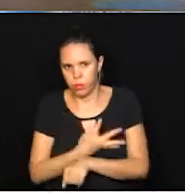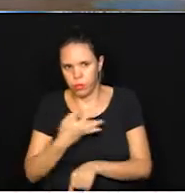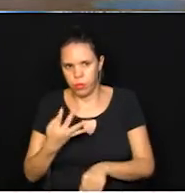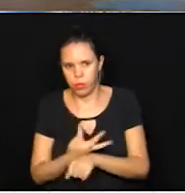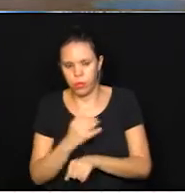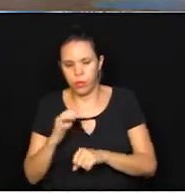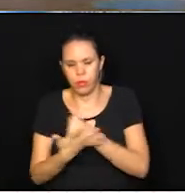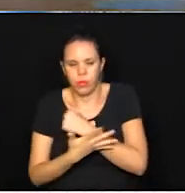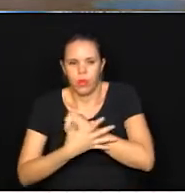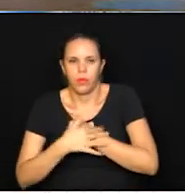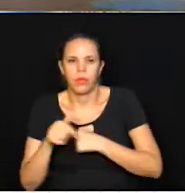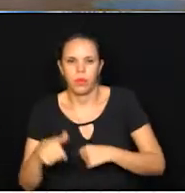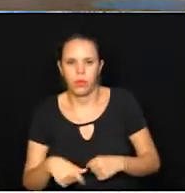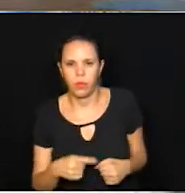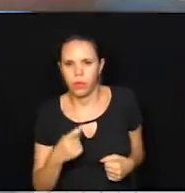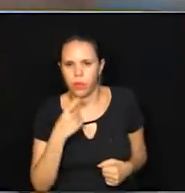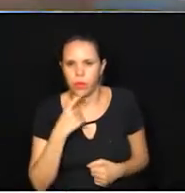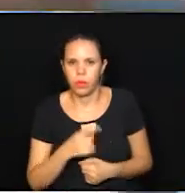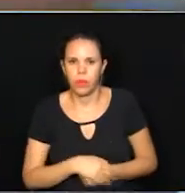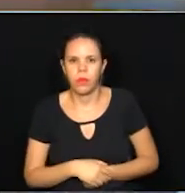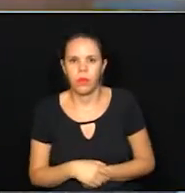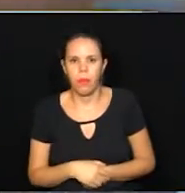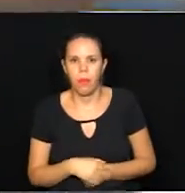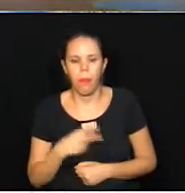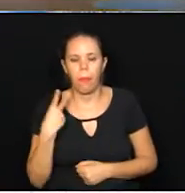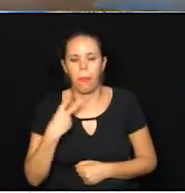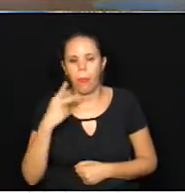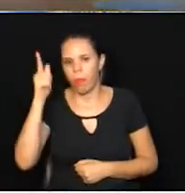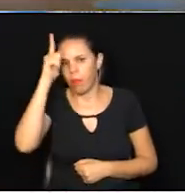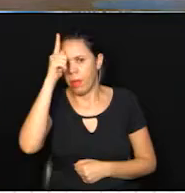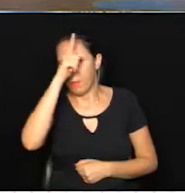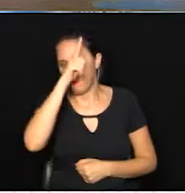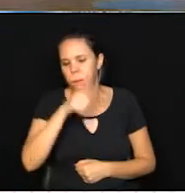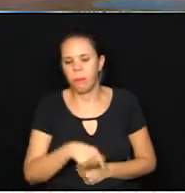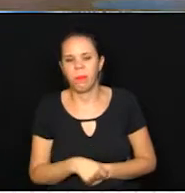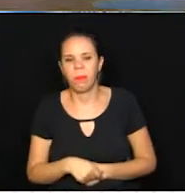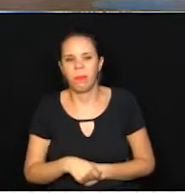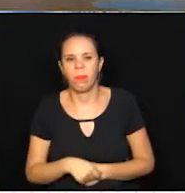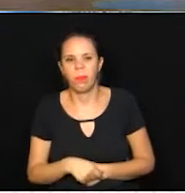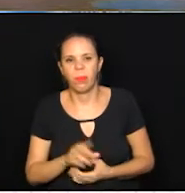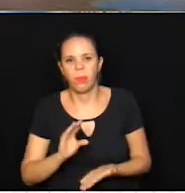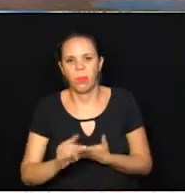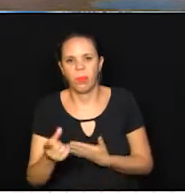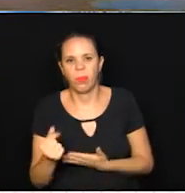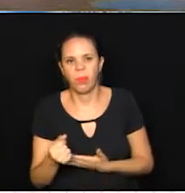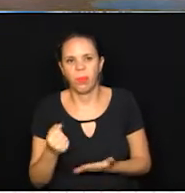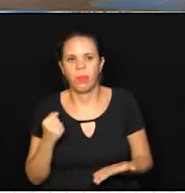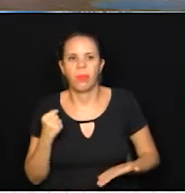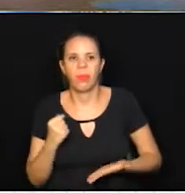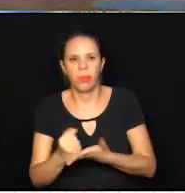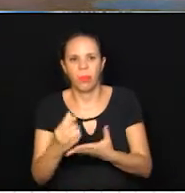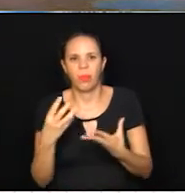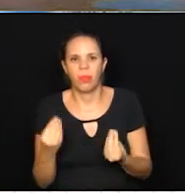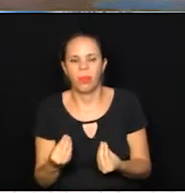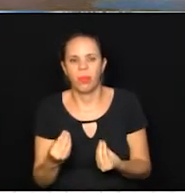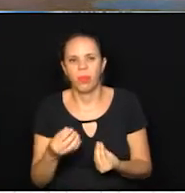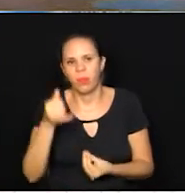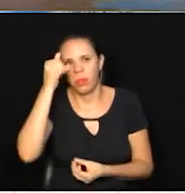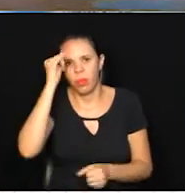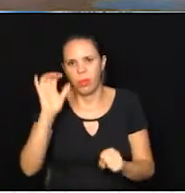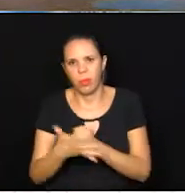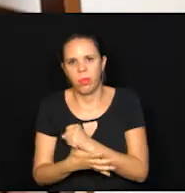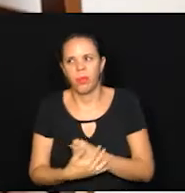novo coronavírus aqui em Campinas. Para o vereador Gustavo Peta, essa destinação vai ajudar e muito no combate